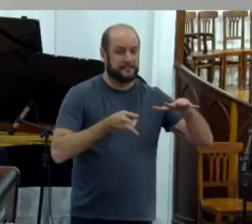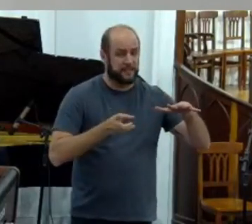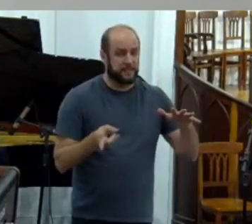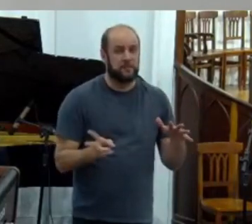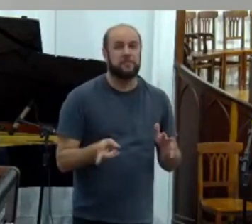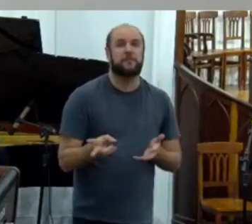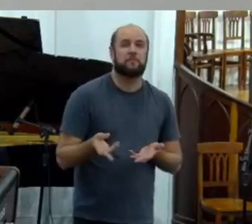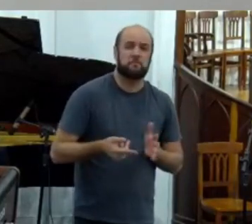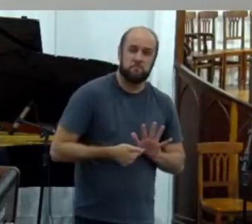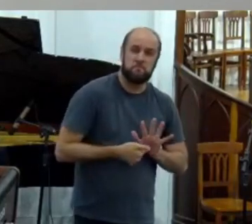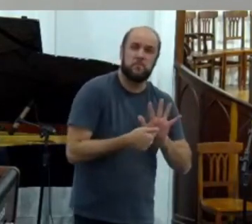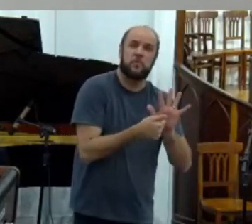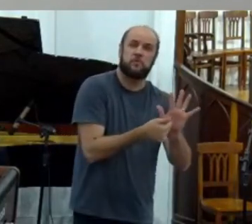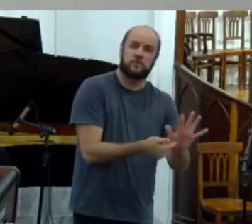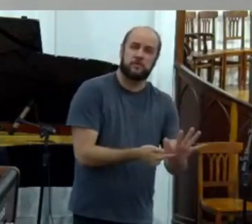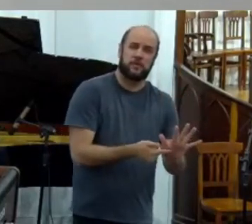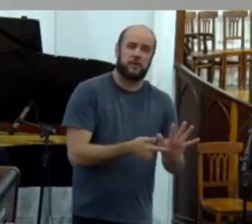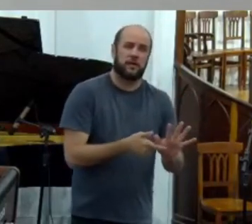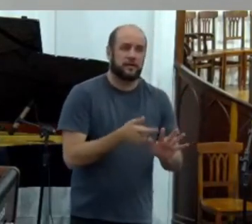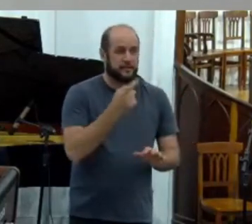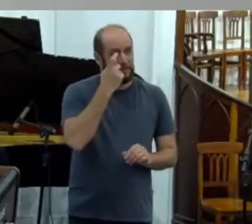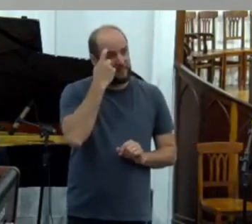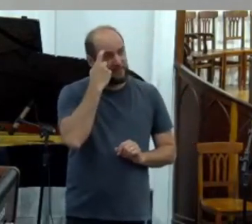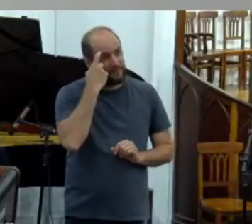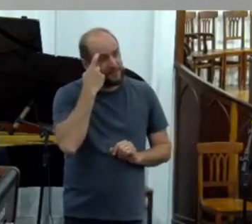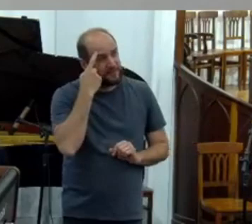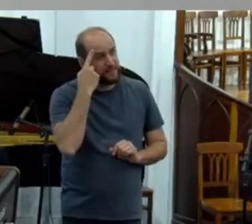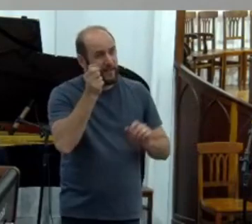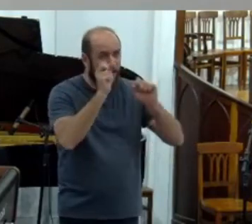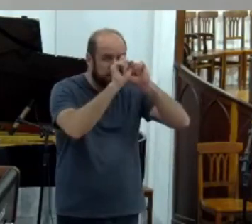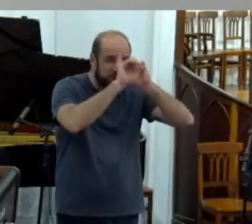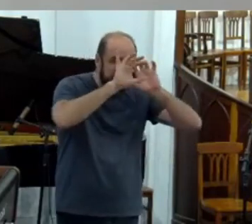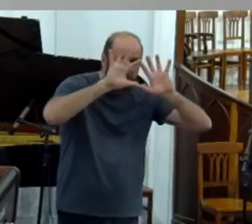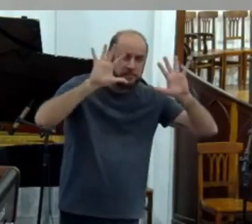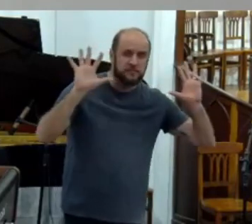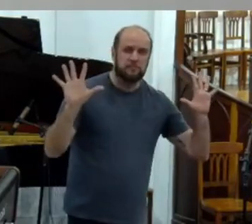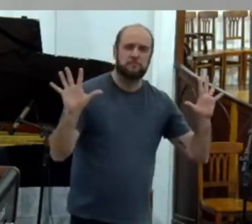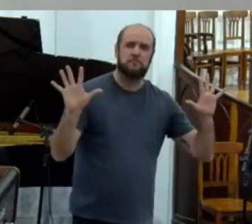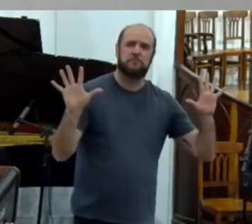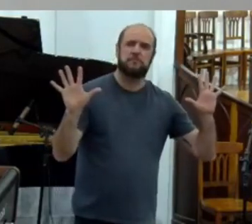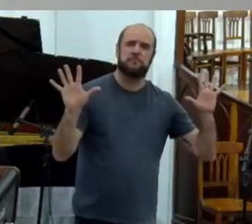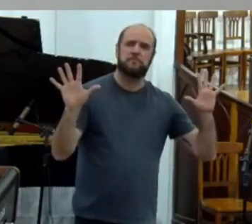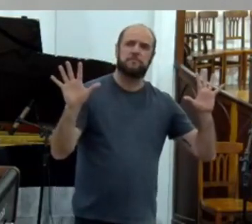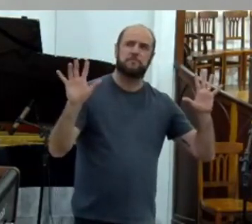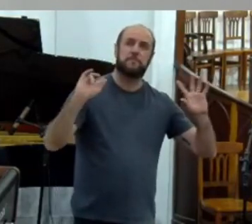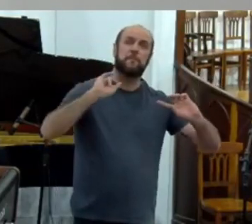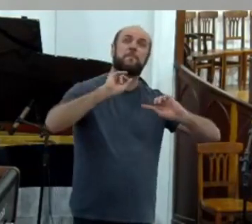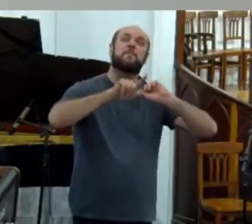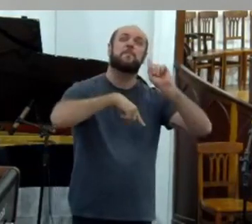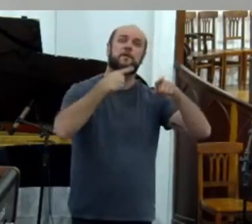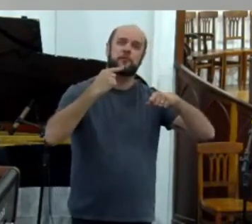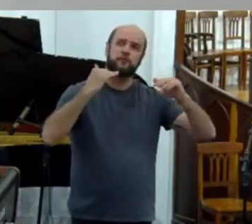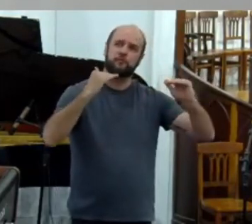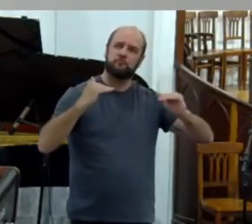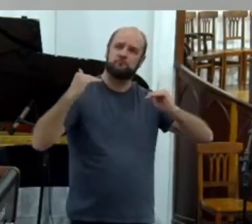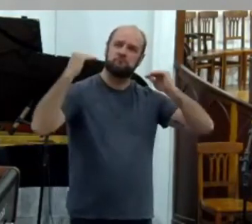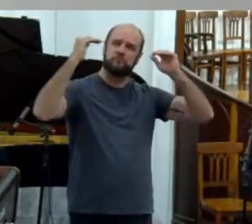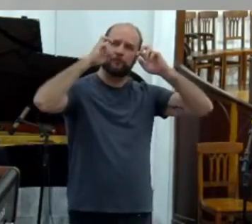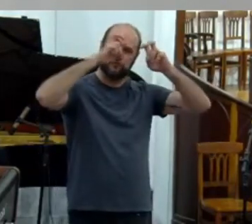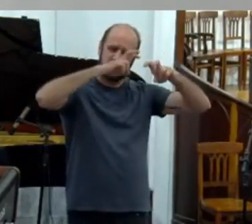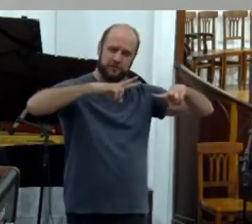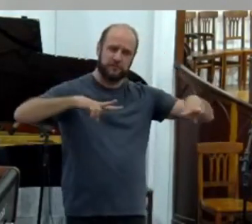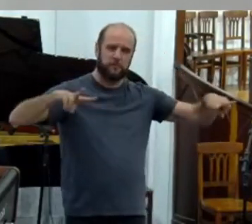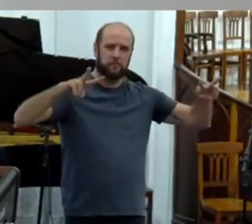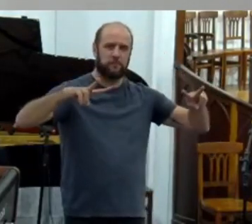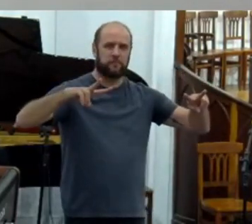sempre traz um lampejo, um vislumbre do olhar de cima do sol. Veja